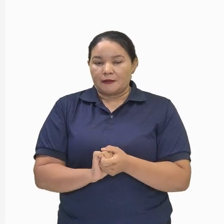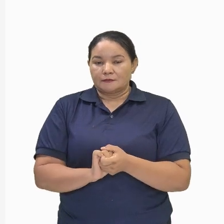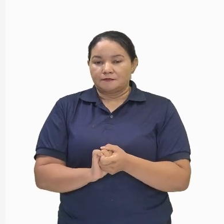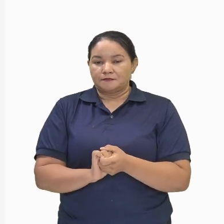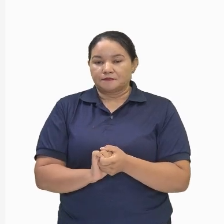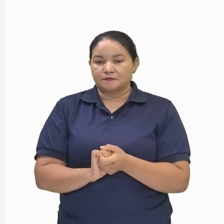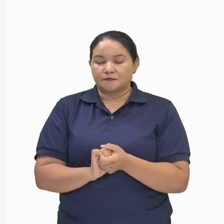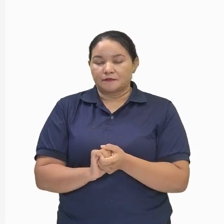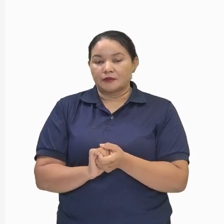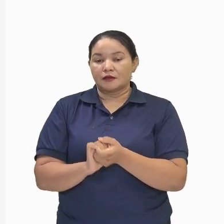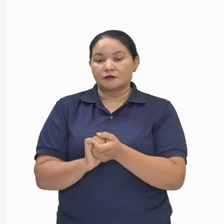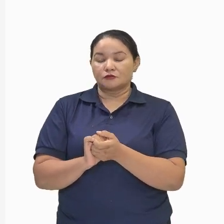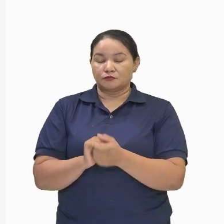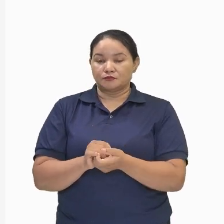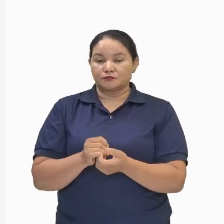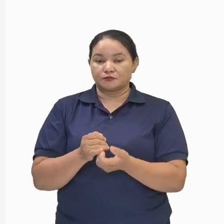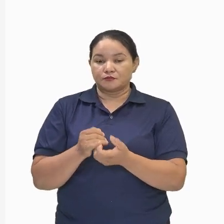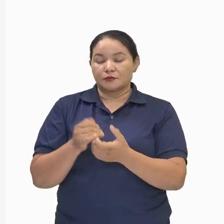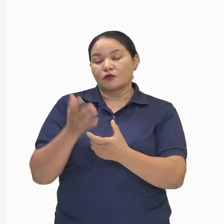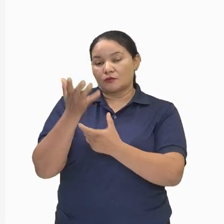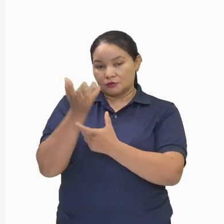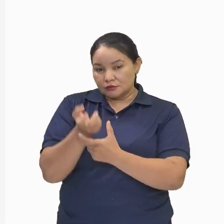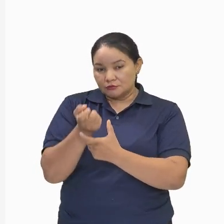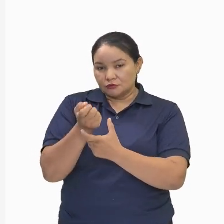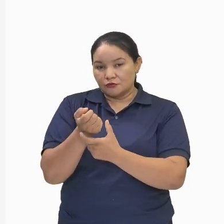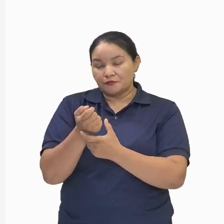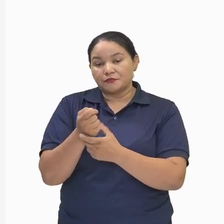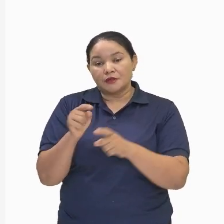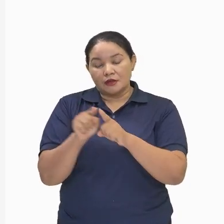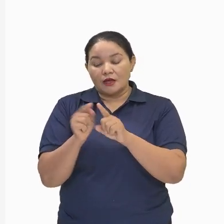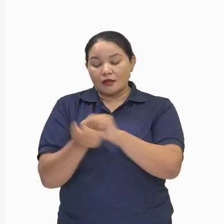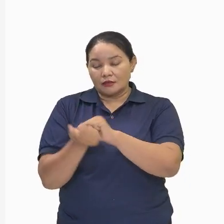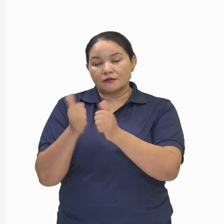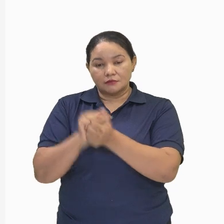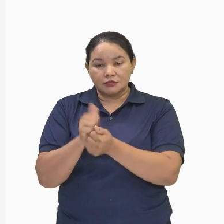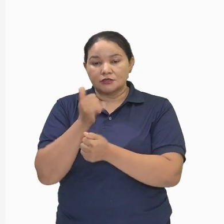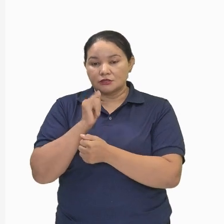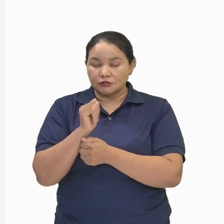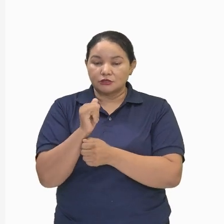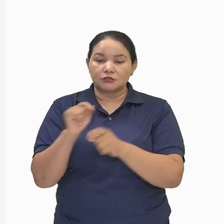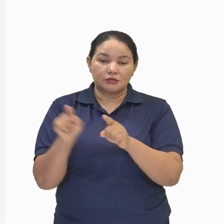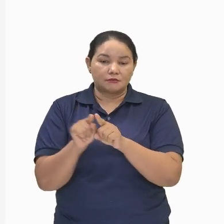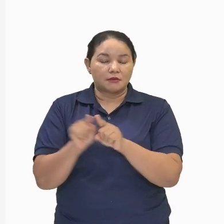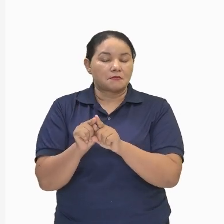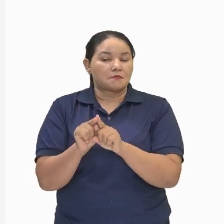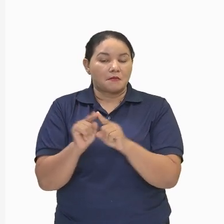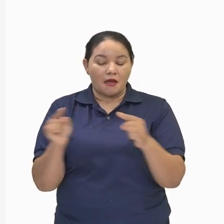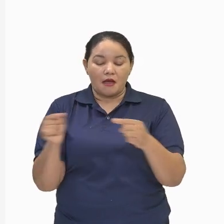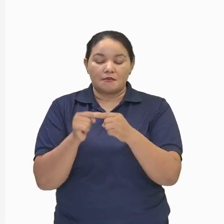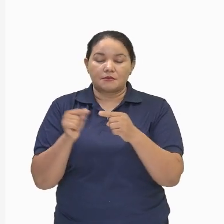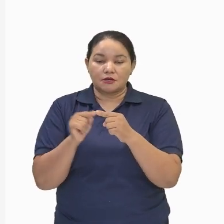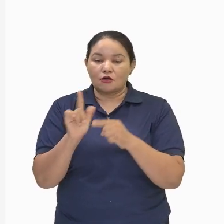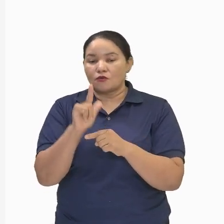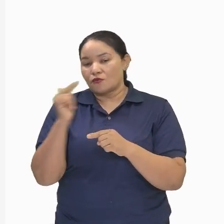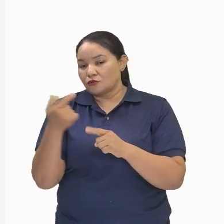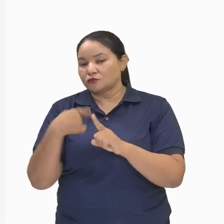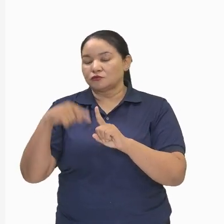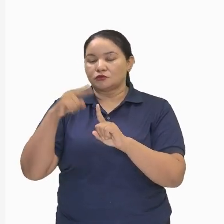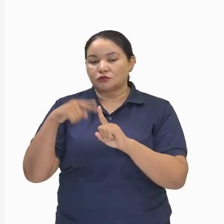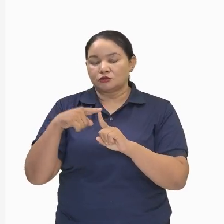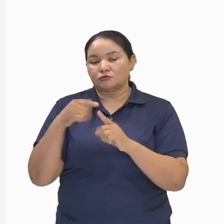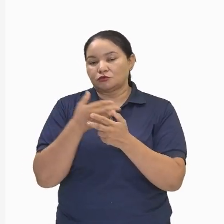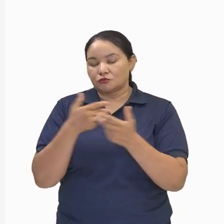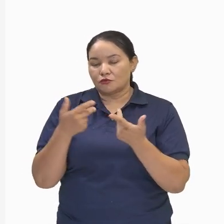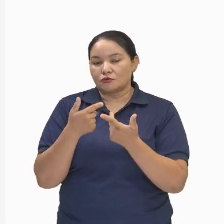é um receptor, mas um receptor não é somente resistor elétrico. Pode ser outras coisas também, tá certo? Pode ser outros